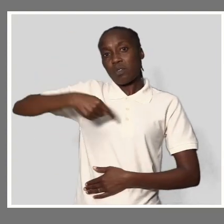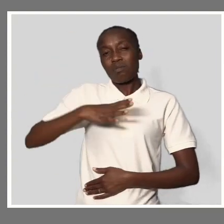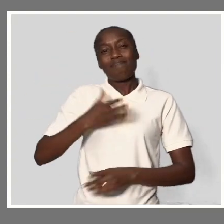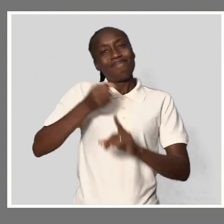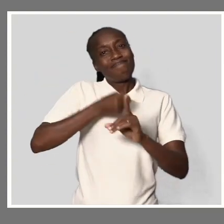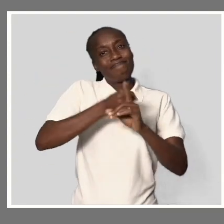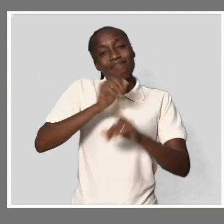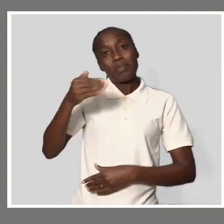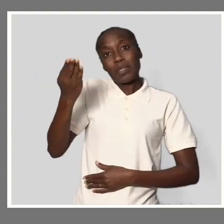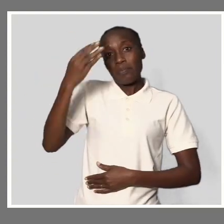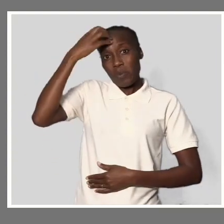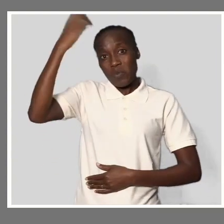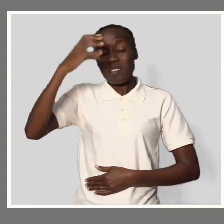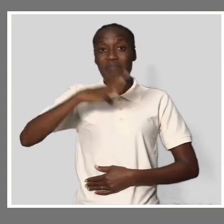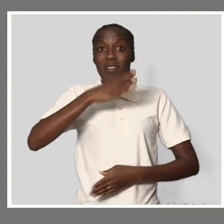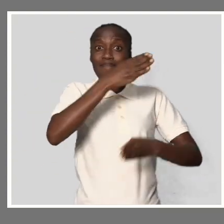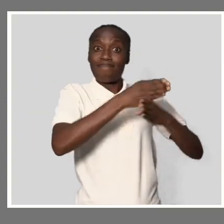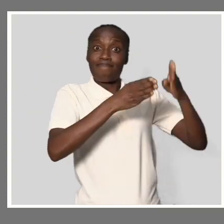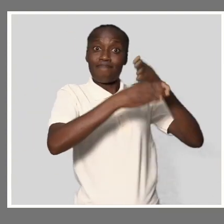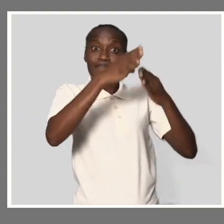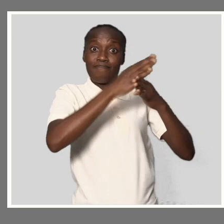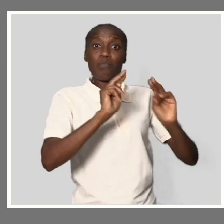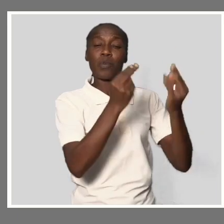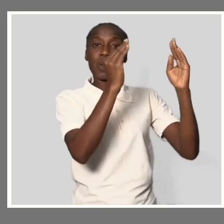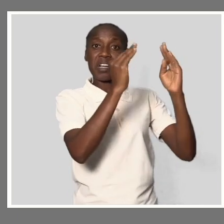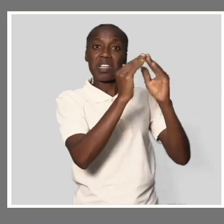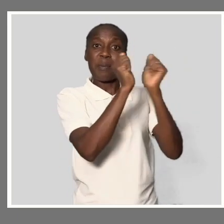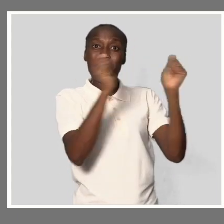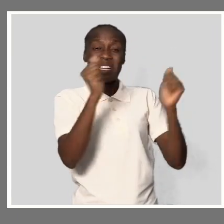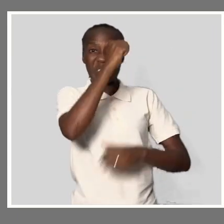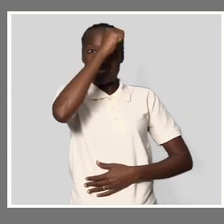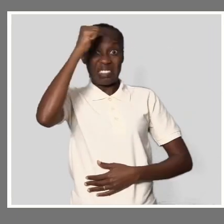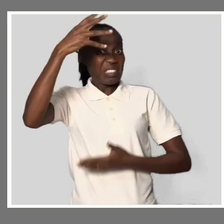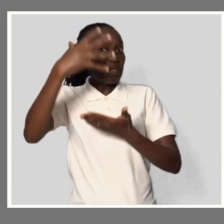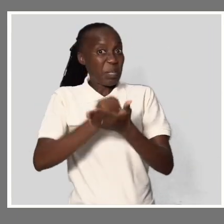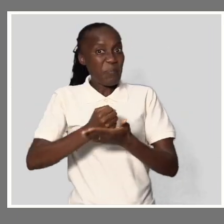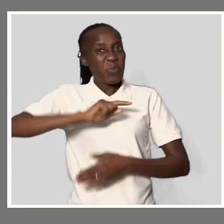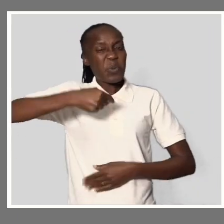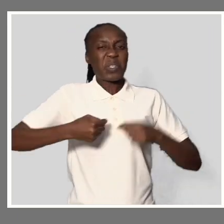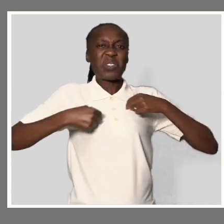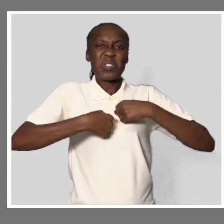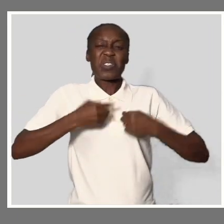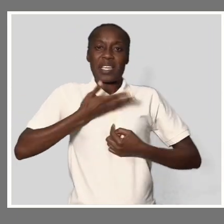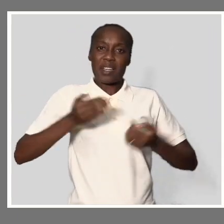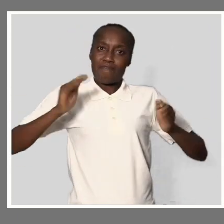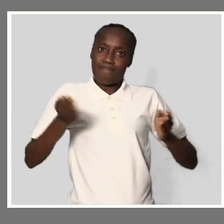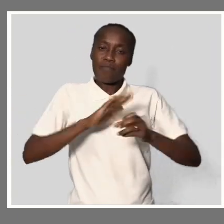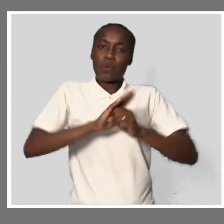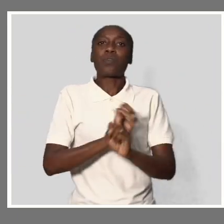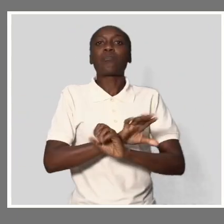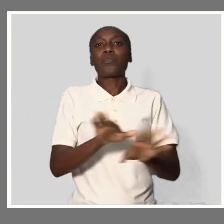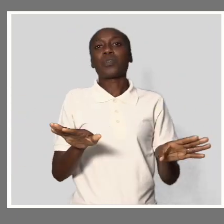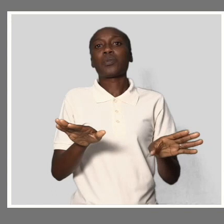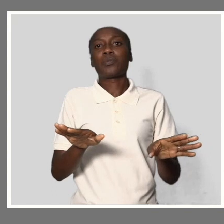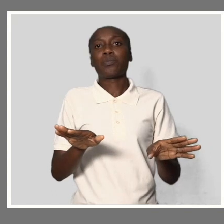construção de casas para reassentamento resolva também o problema de água, porque é um sofrimento, pior em